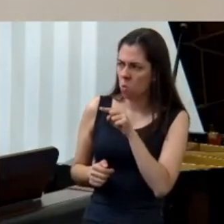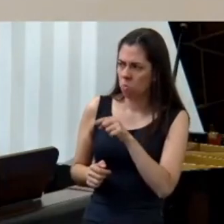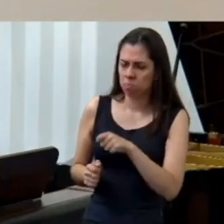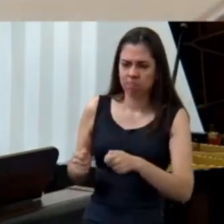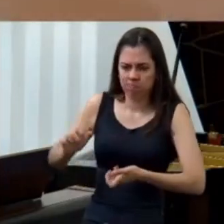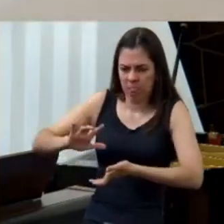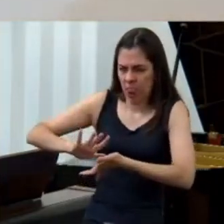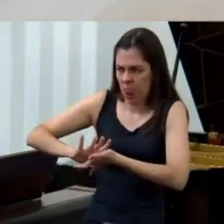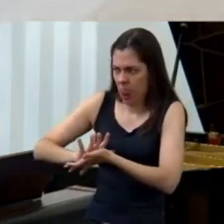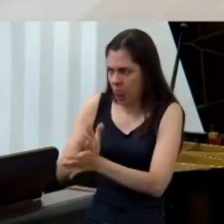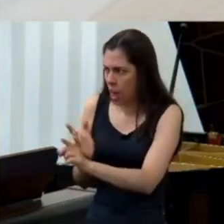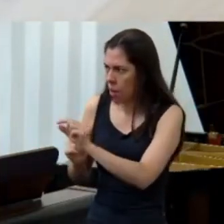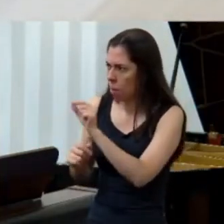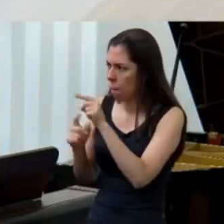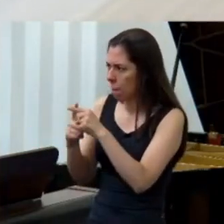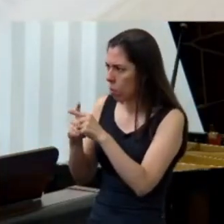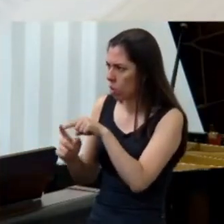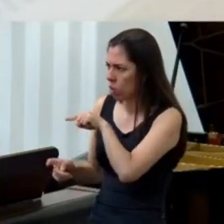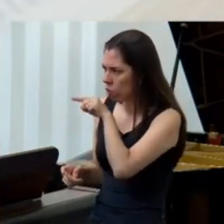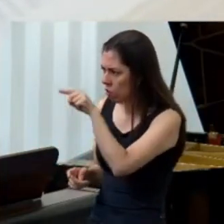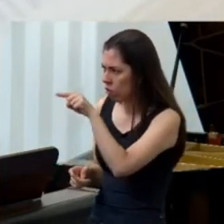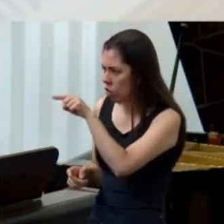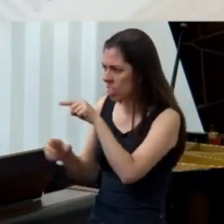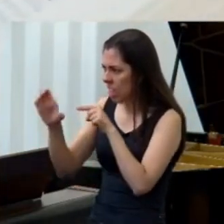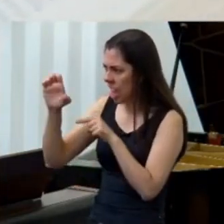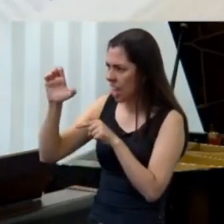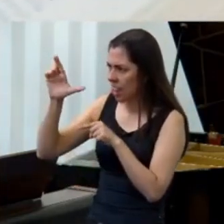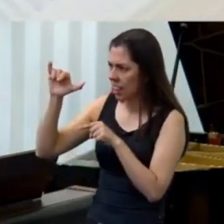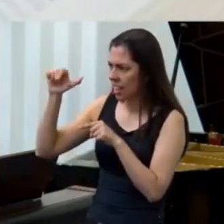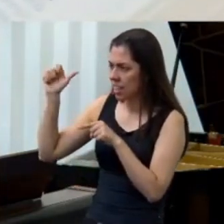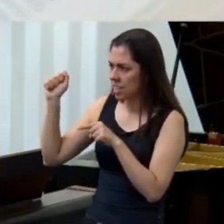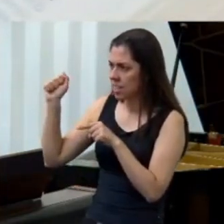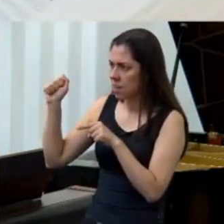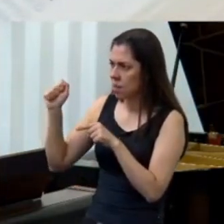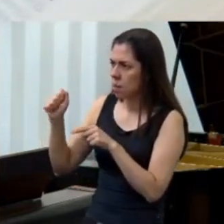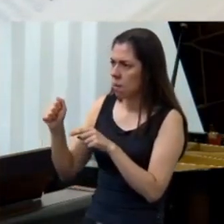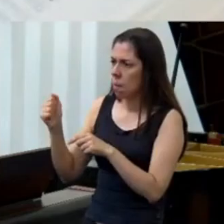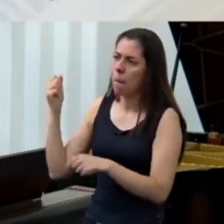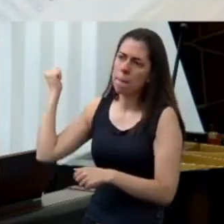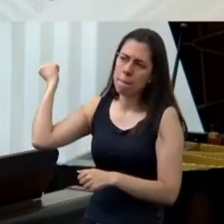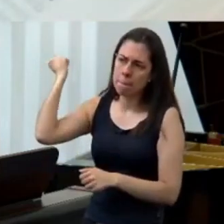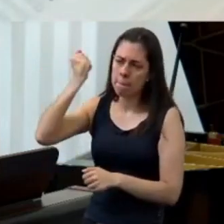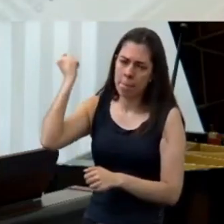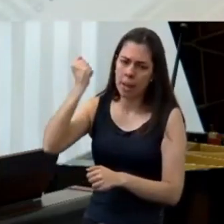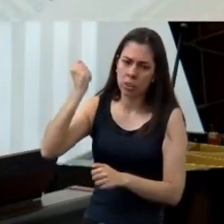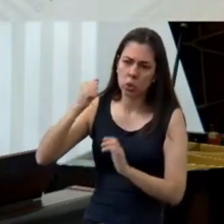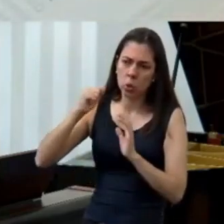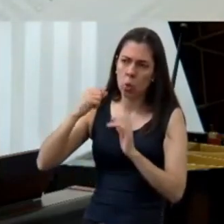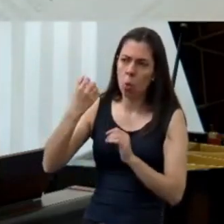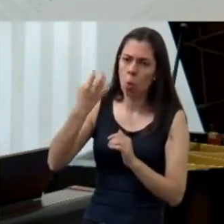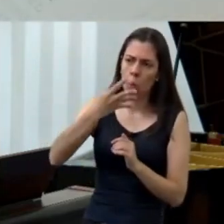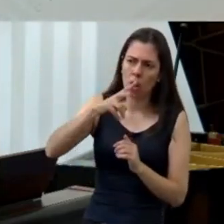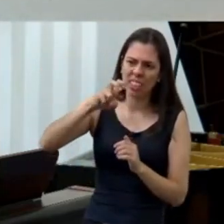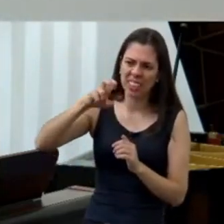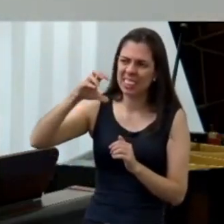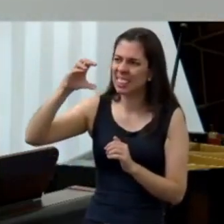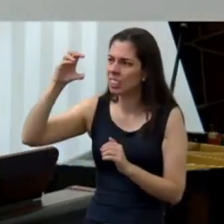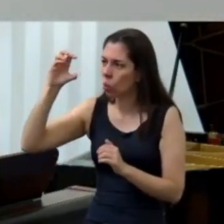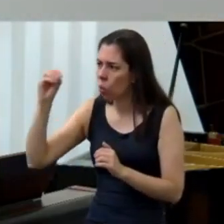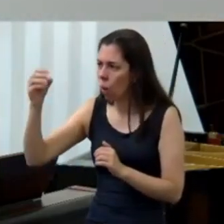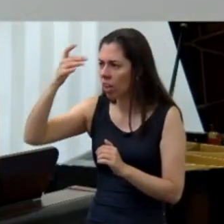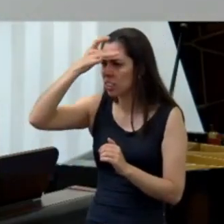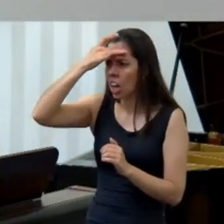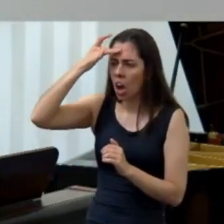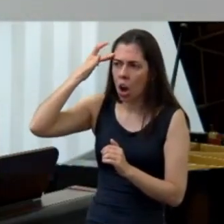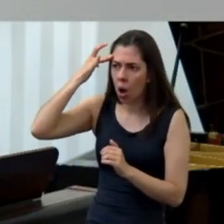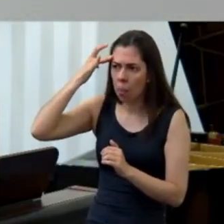vida como fizeste a cada um deles. Temendo, pois, Elias, levantou-se e para salvar sua